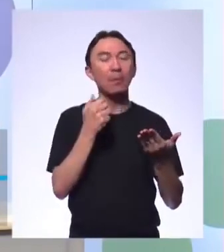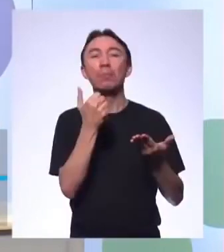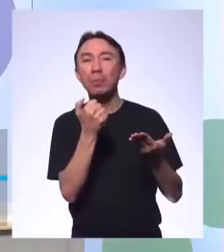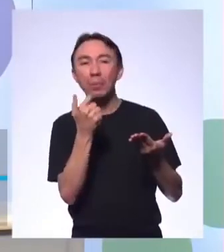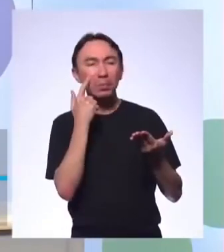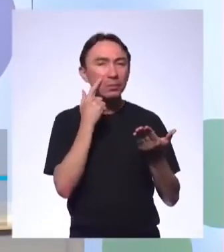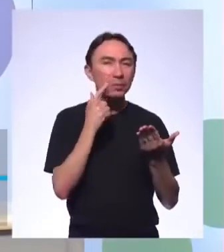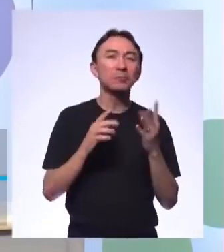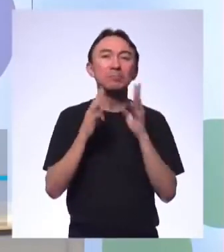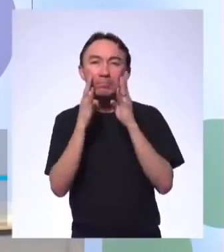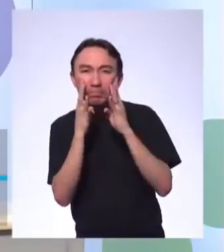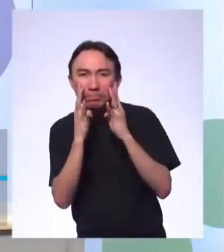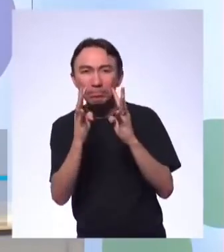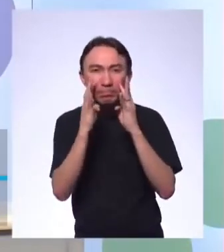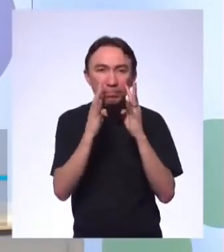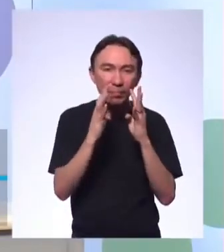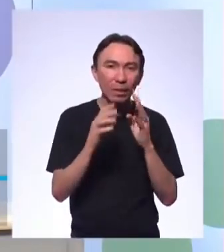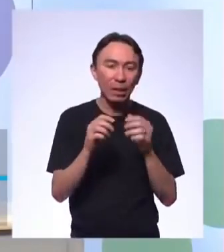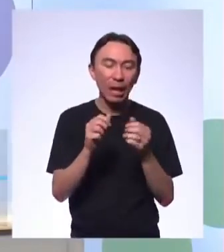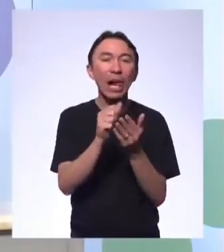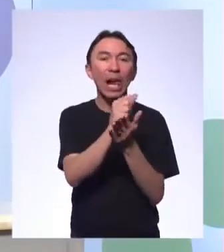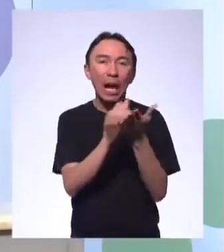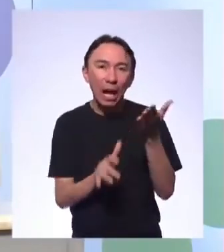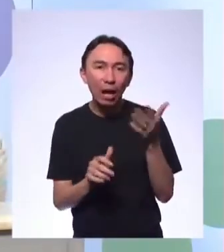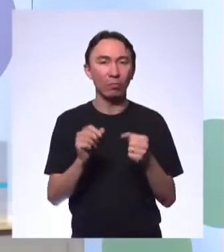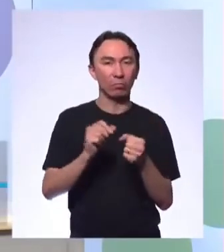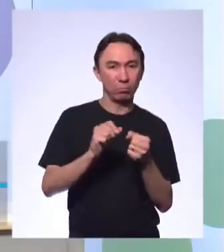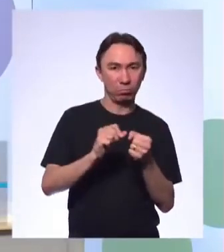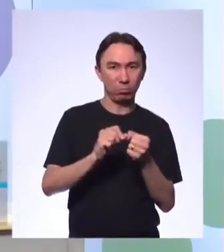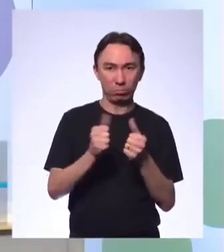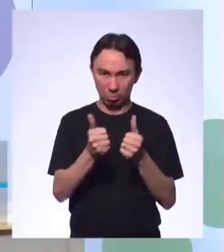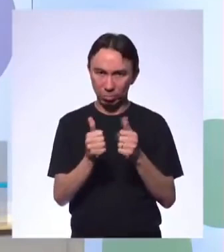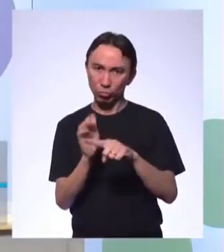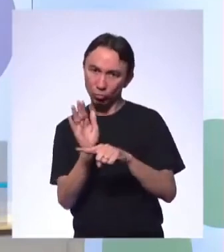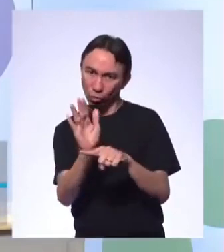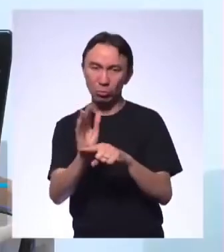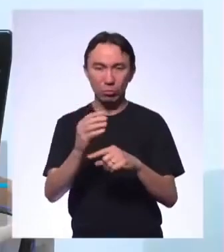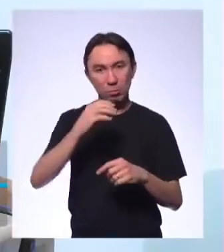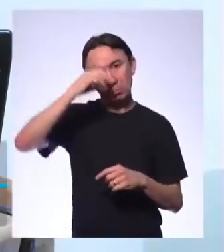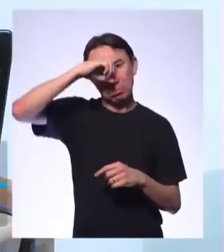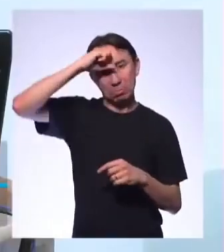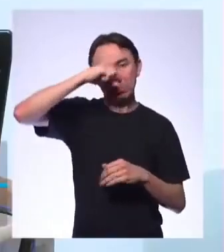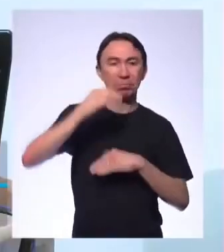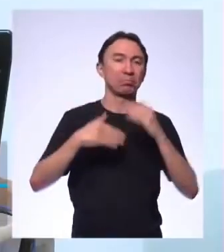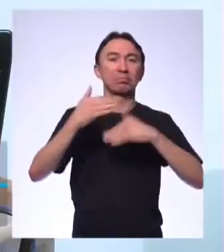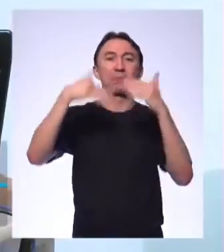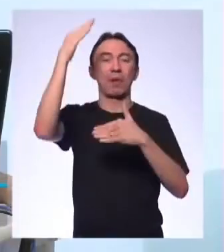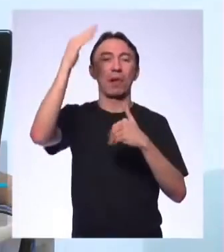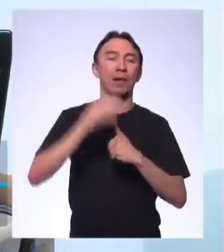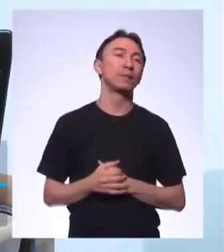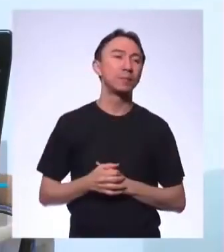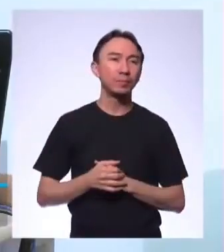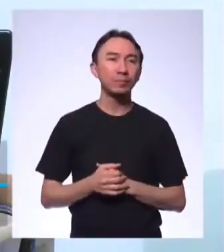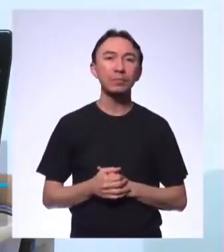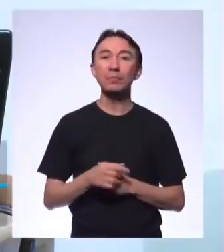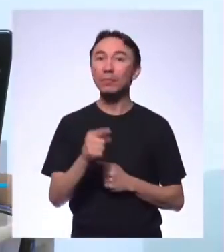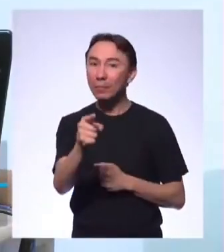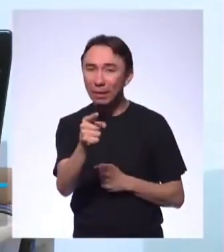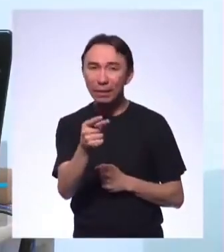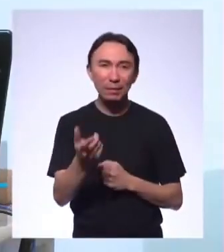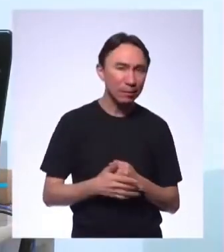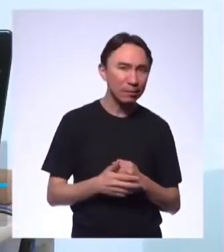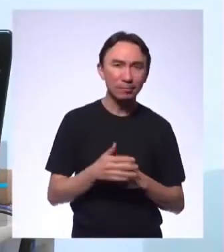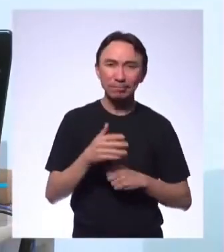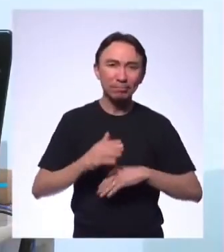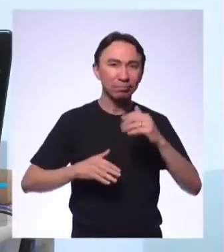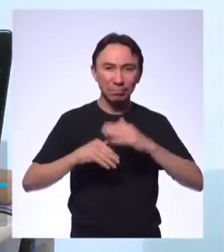aula, fazer as atividades e construir aí a sua atitude historiadora. Muito bem. Então, falando em atitude historiadora,